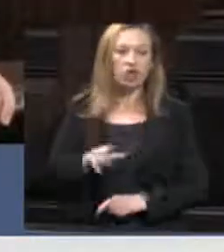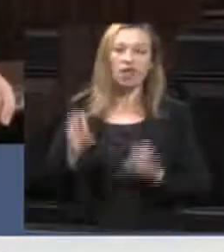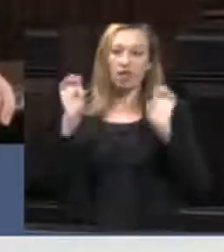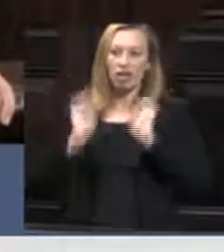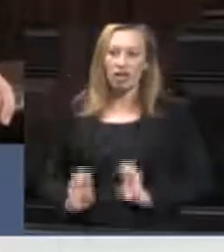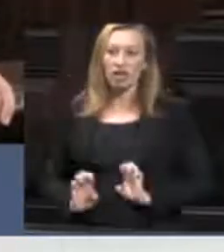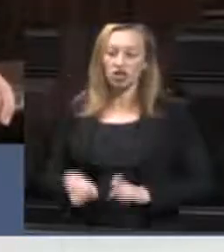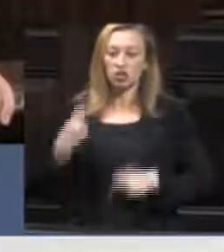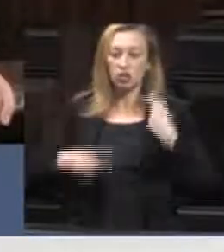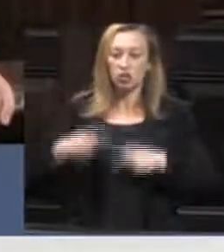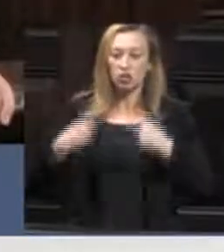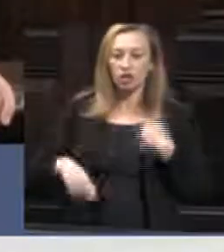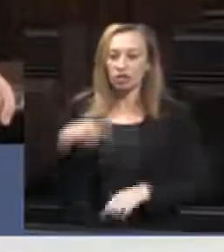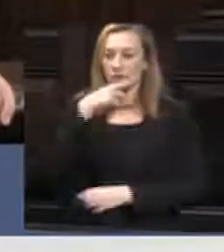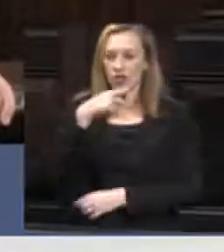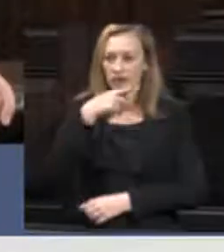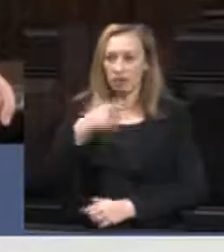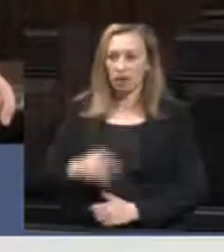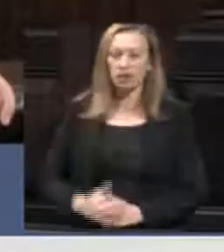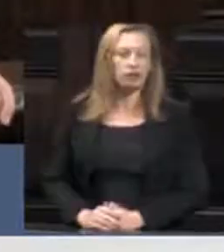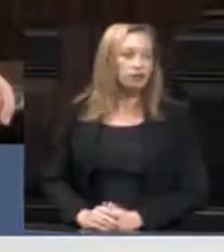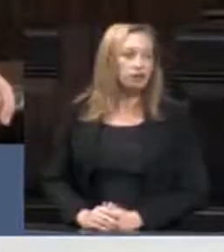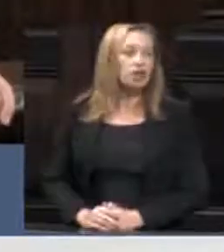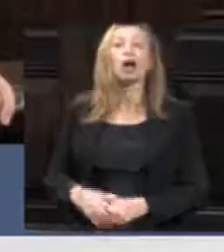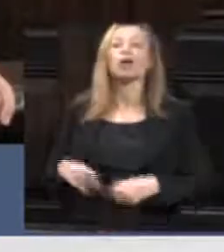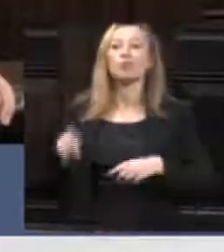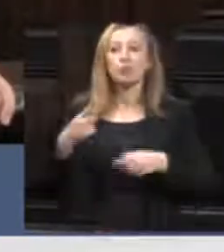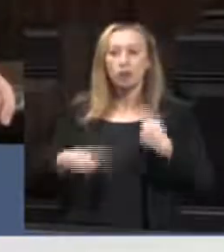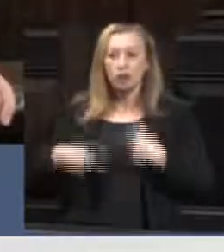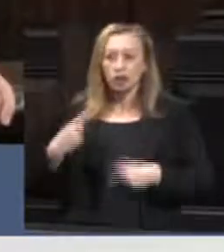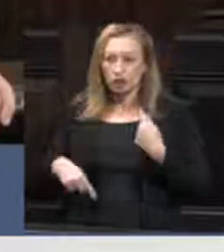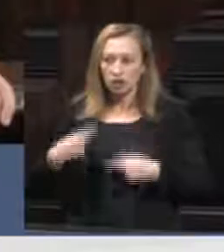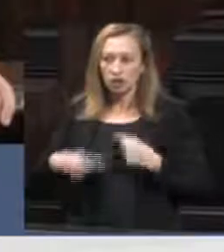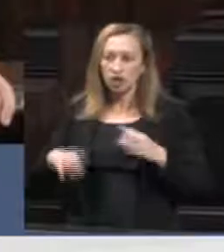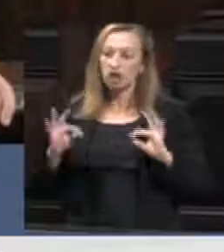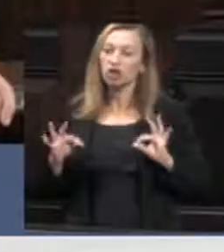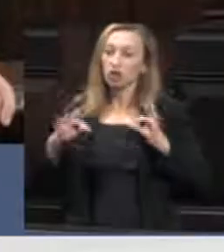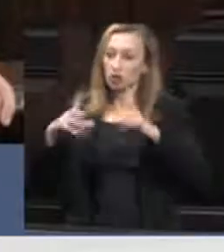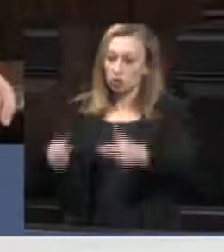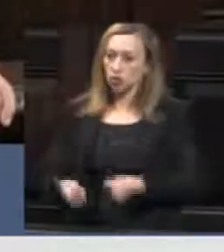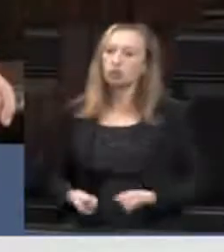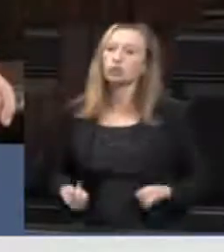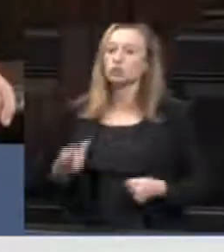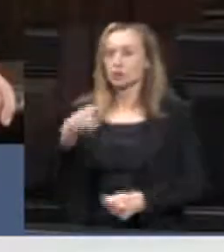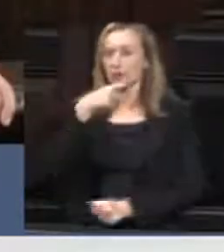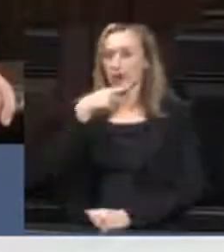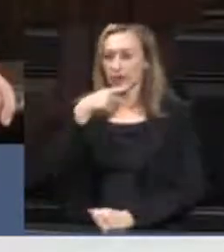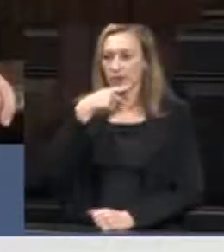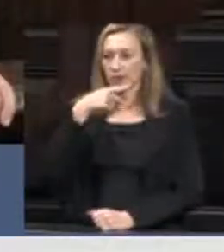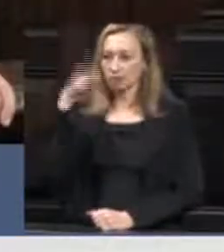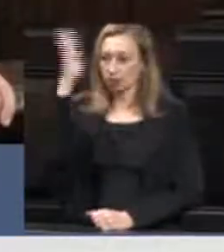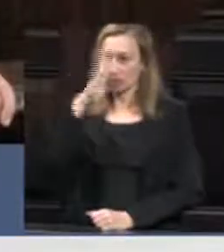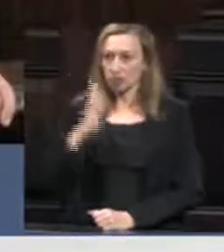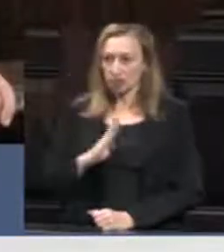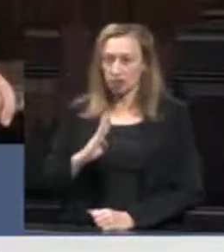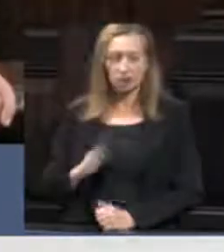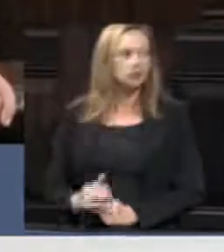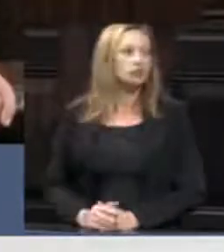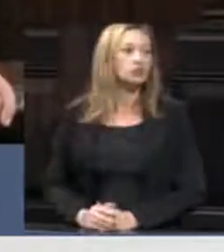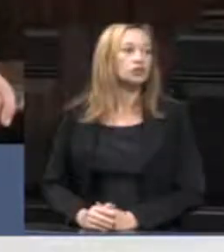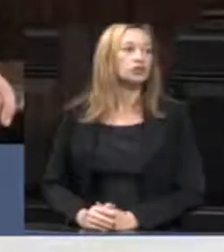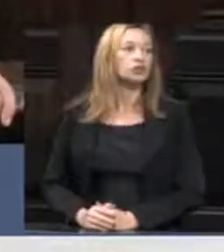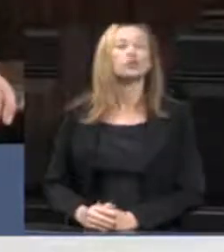na política partidária e na política em todos os parlamentos brasileiros, Câmara